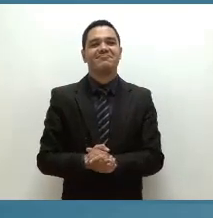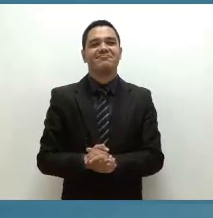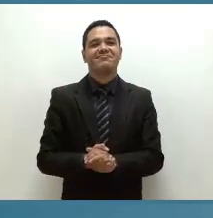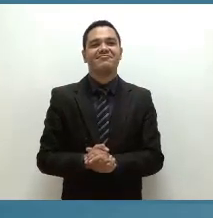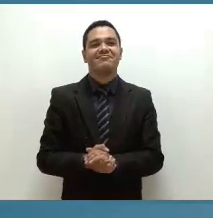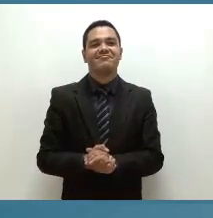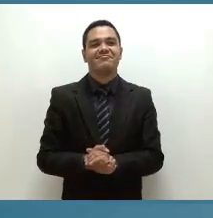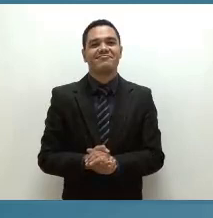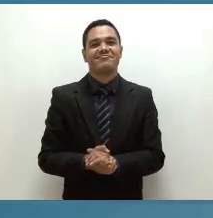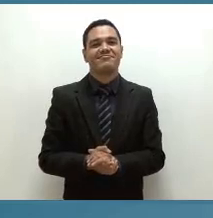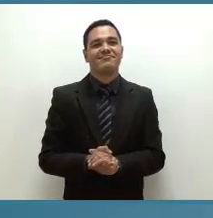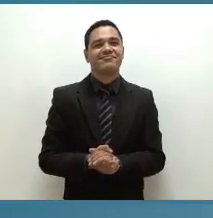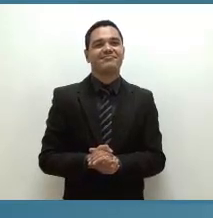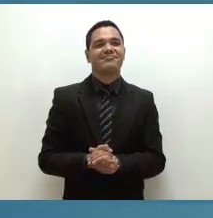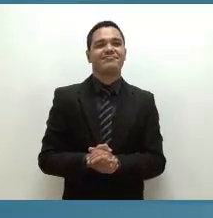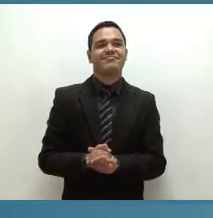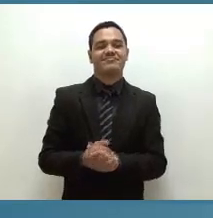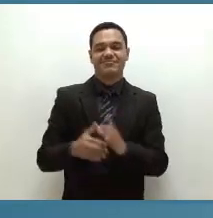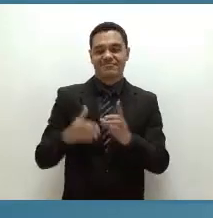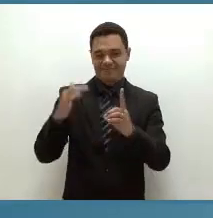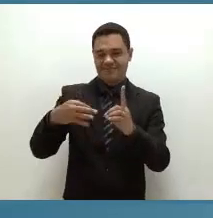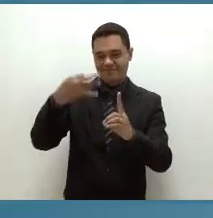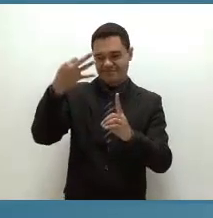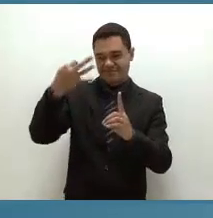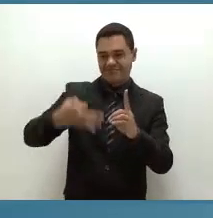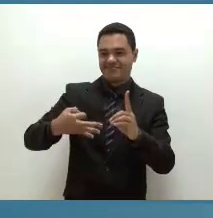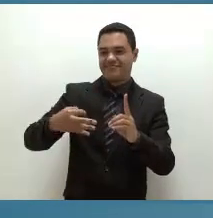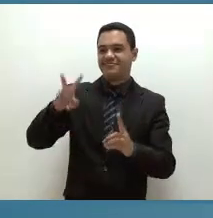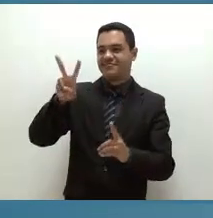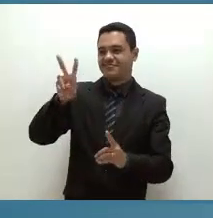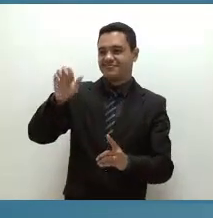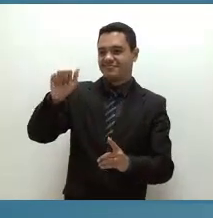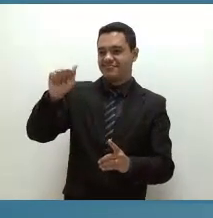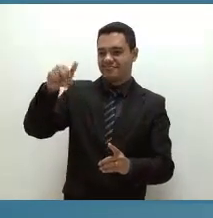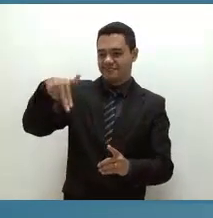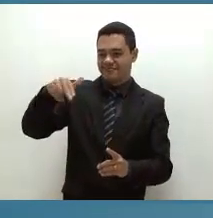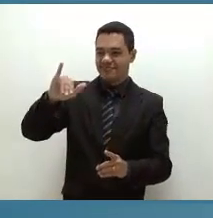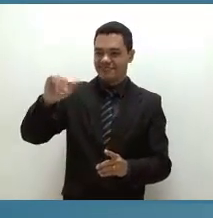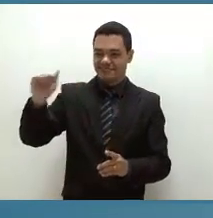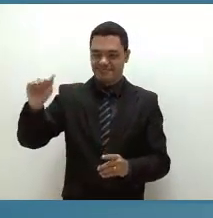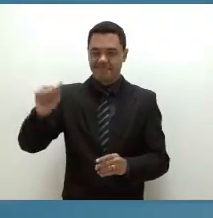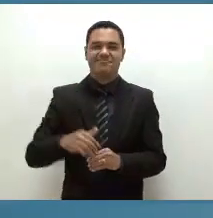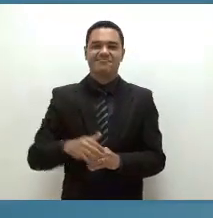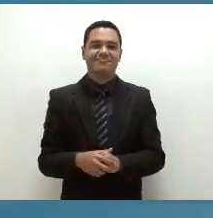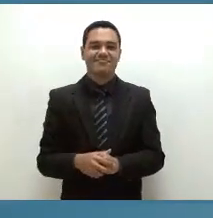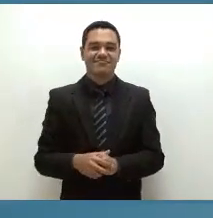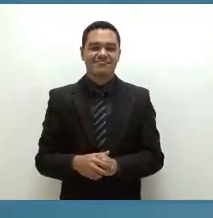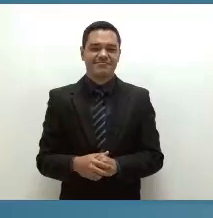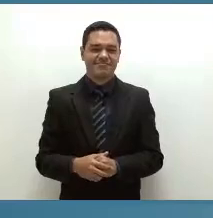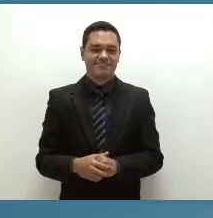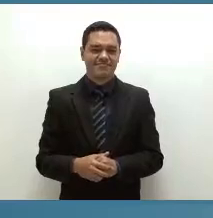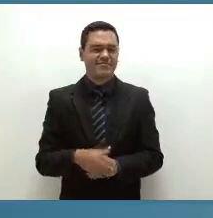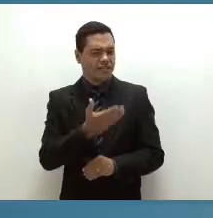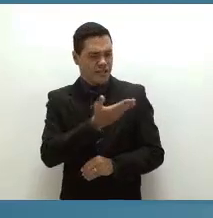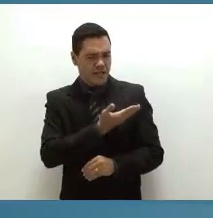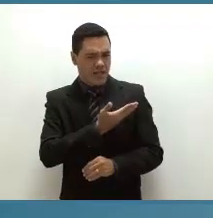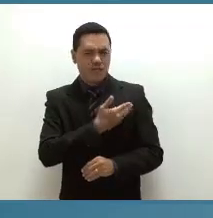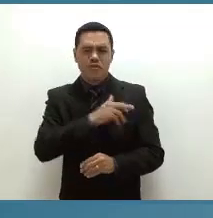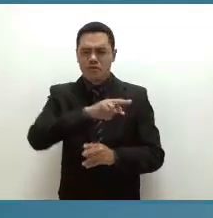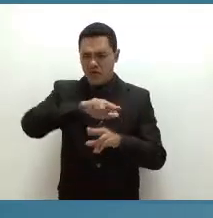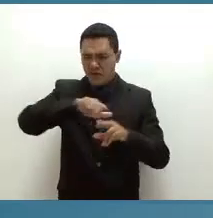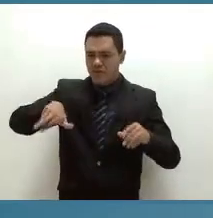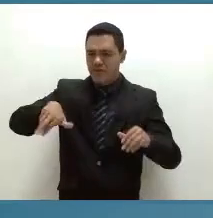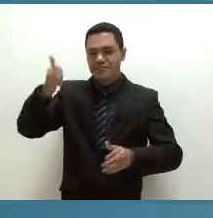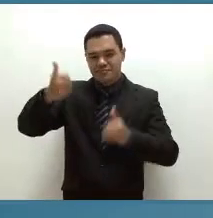Desembargadora! É para me aliar a todos os meus colegas, aos meus antecessores. Em primeiro lugar, dar